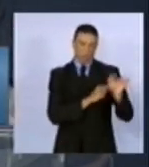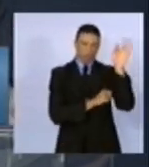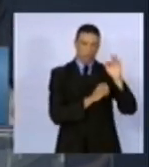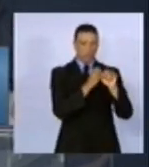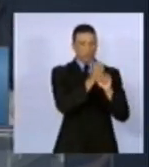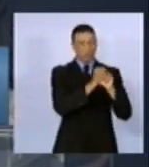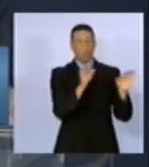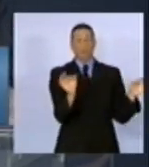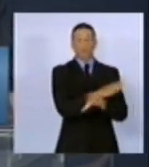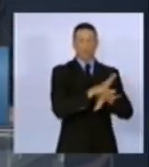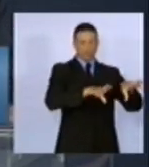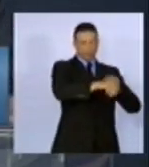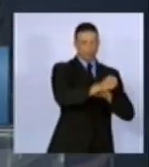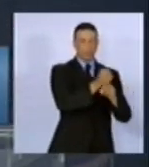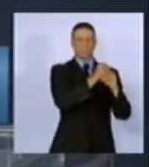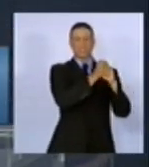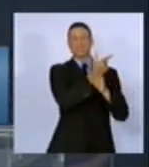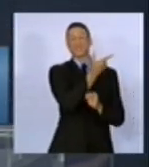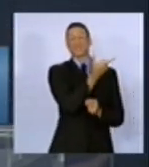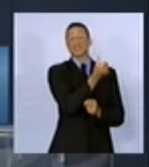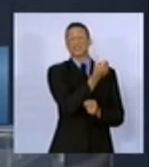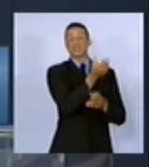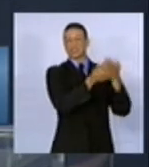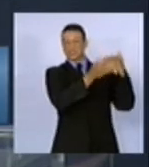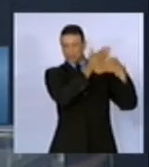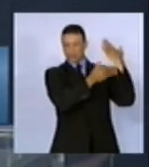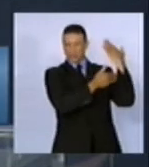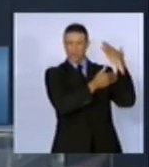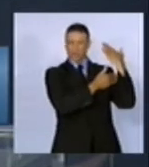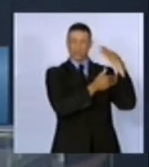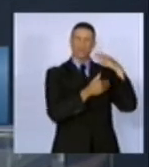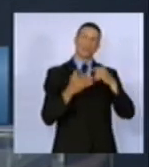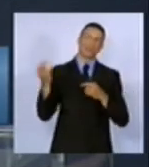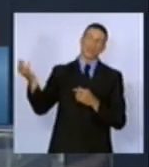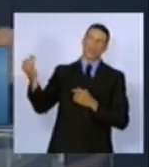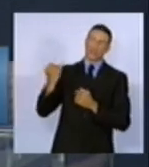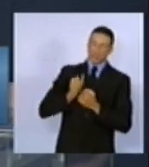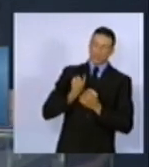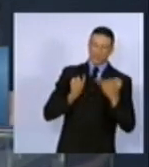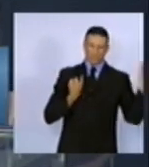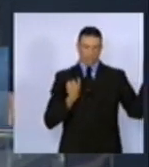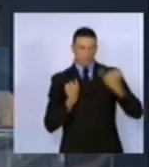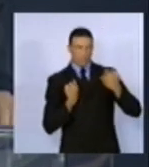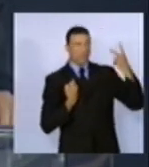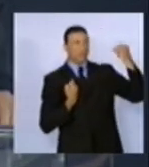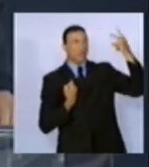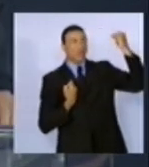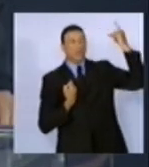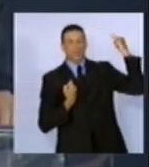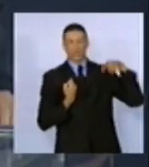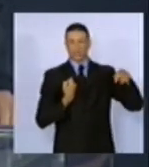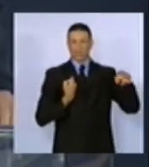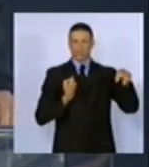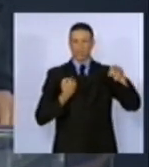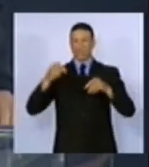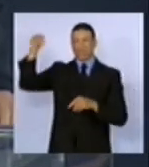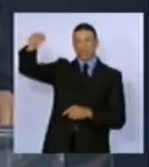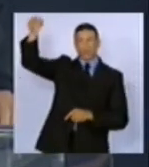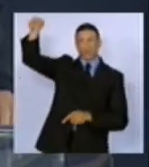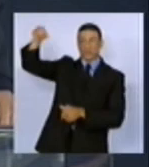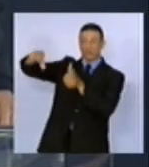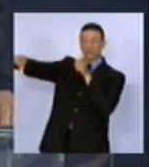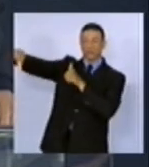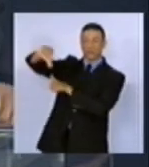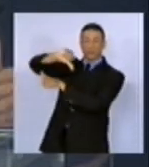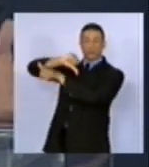informei Faz 26 anos e sempre sempre comenta-se que naquela época aqui a cultura Canavieira na região Nordeste ele